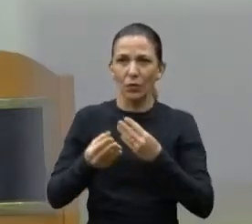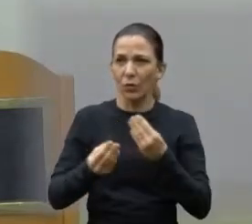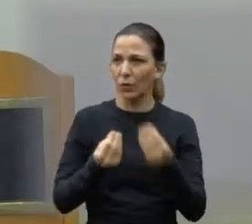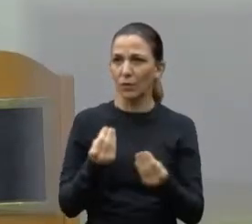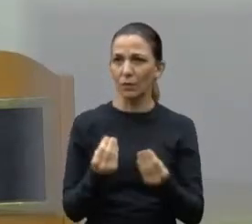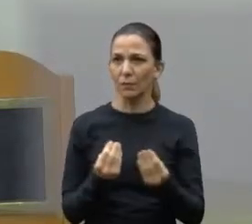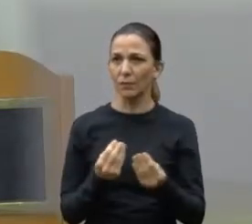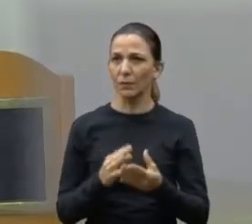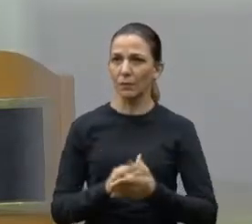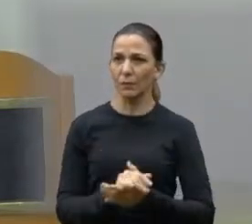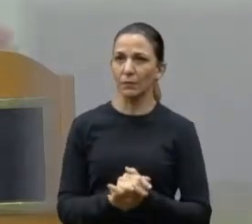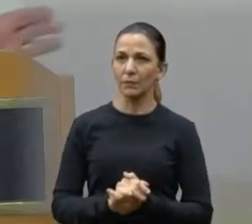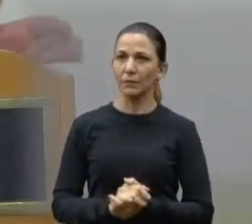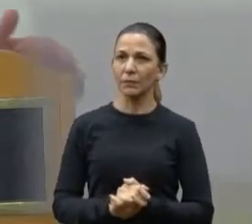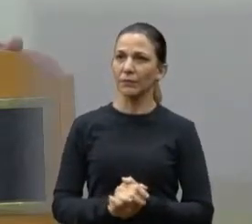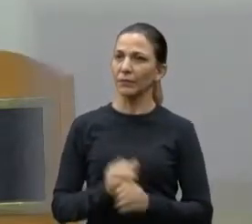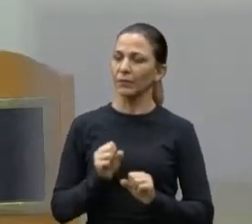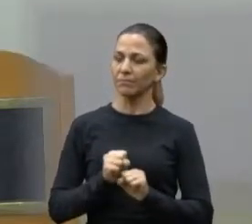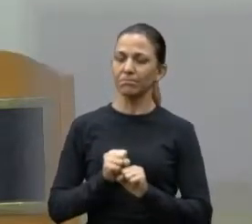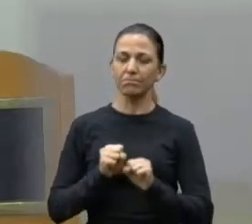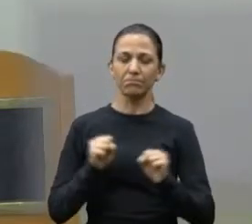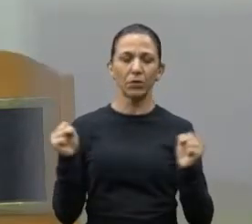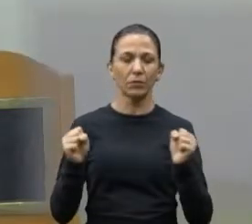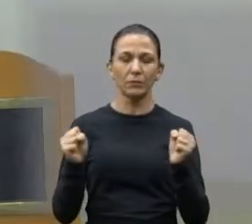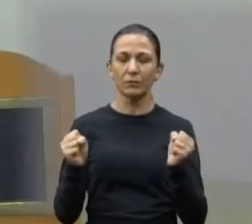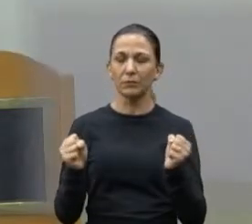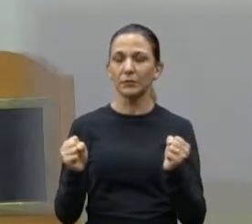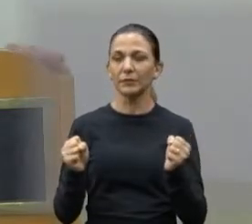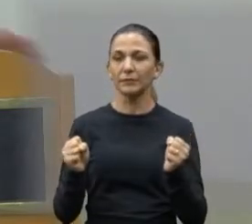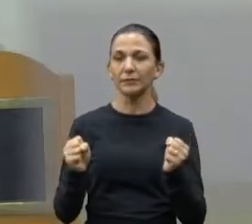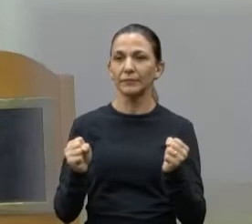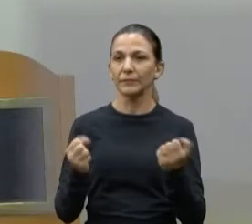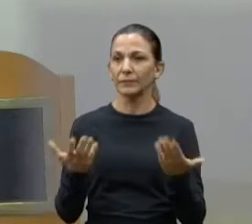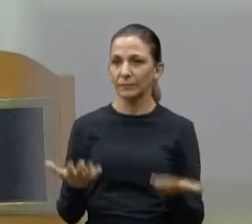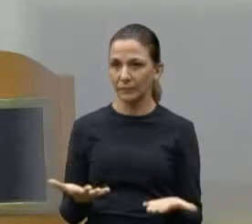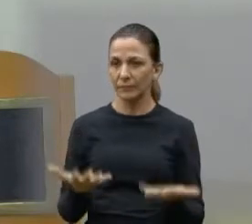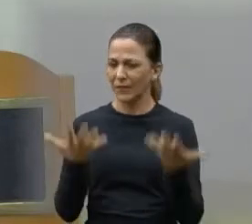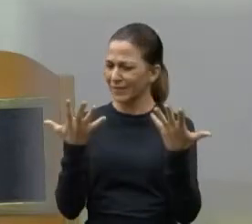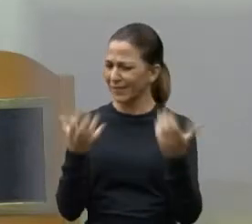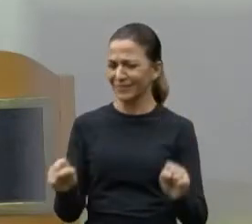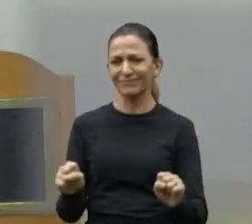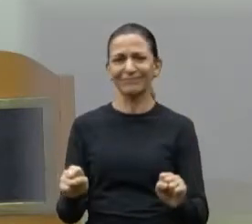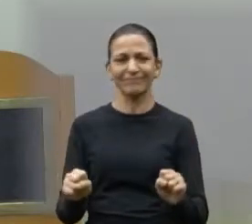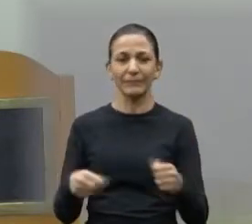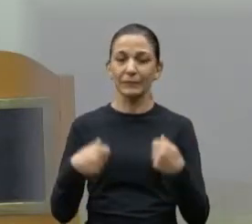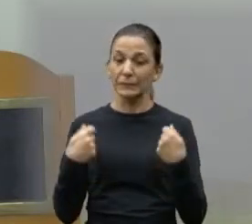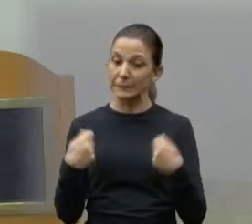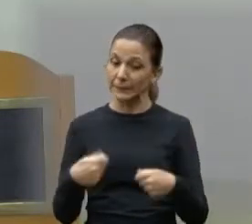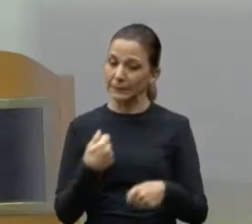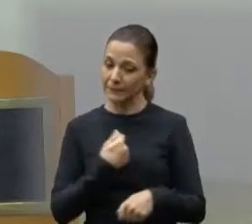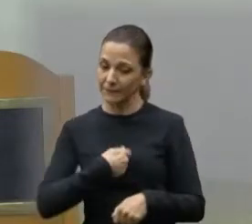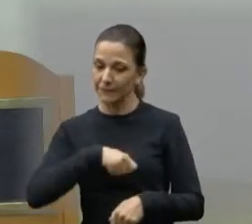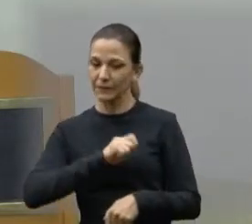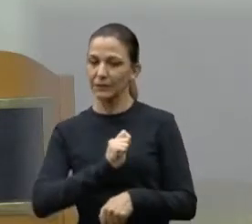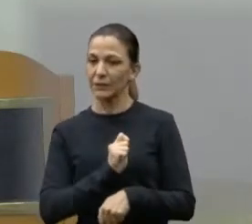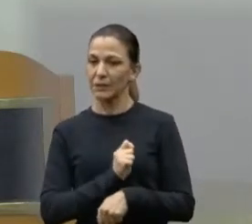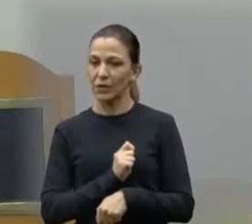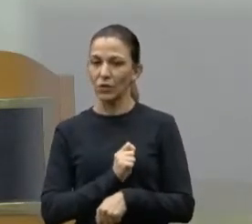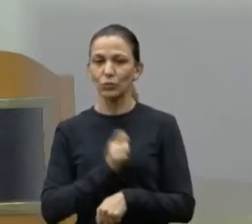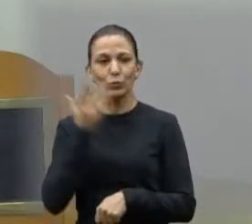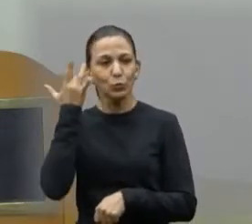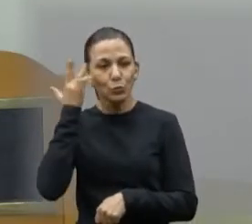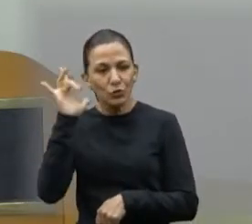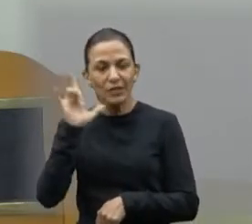assim é inadmissível Então eu acho que tem que ter um acompanhamento não sei se tem acompanhamento